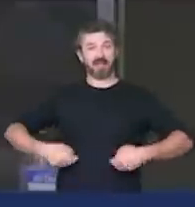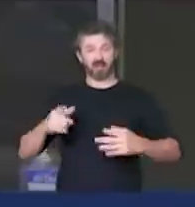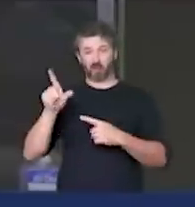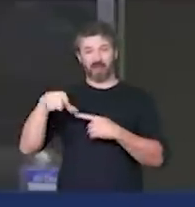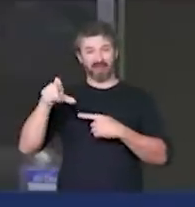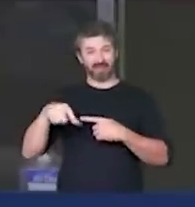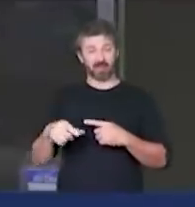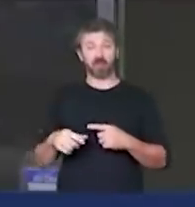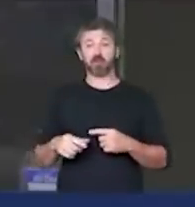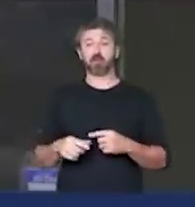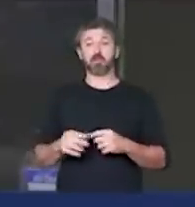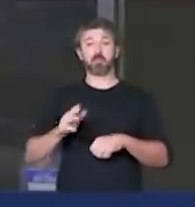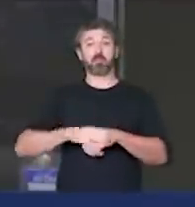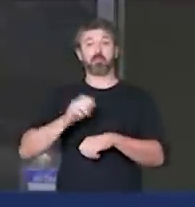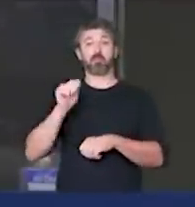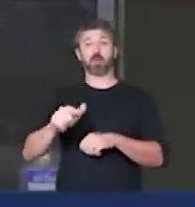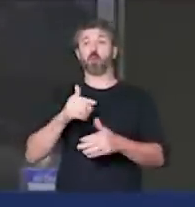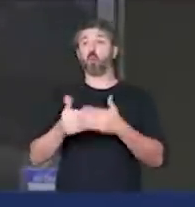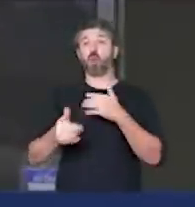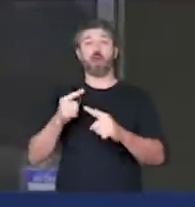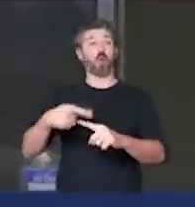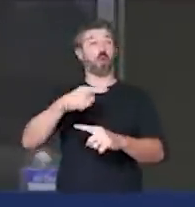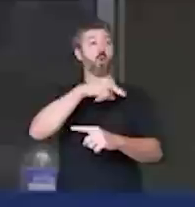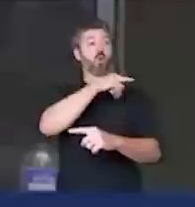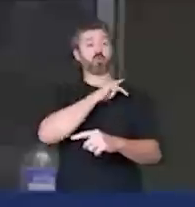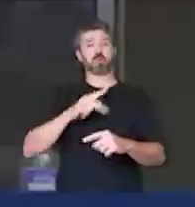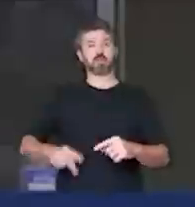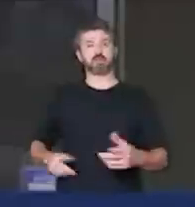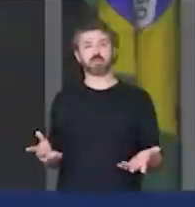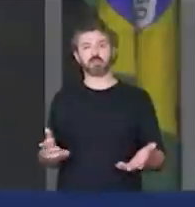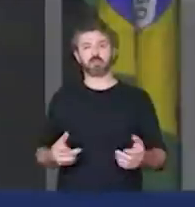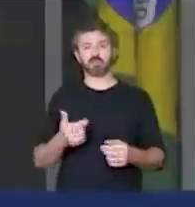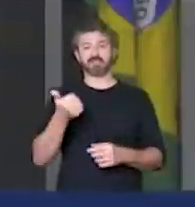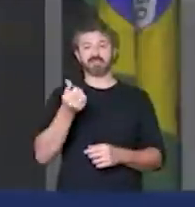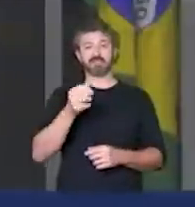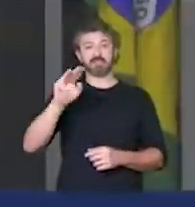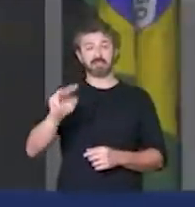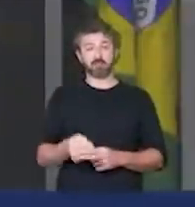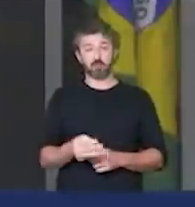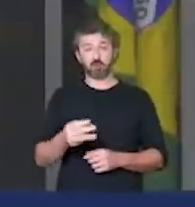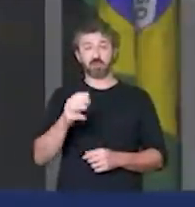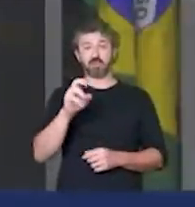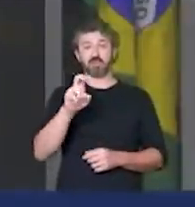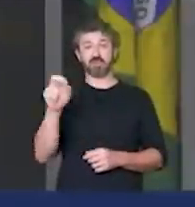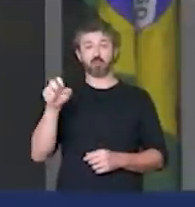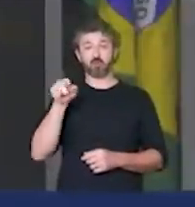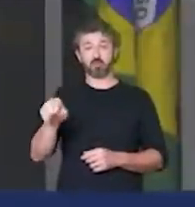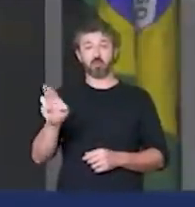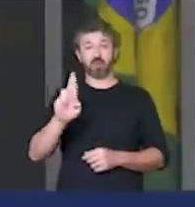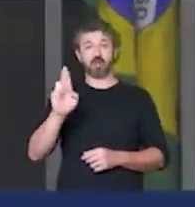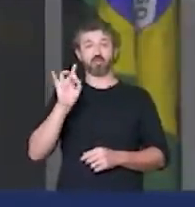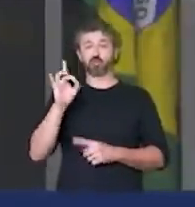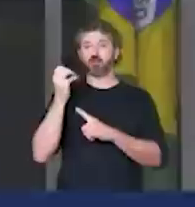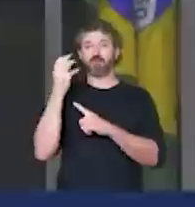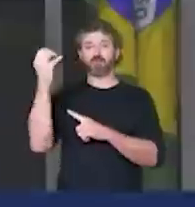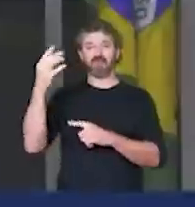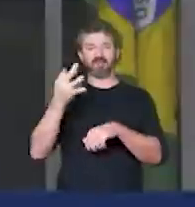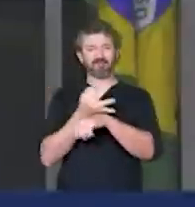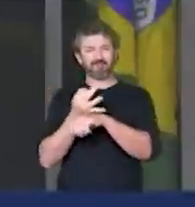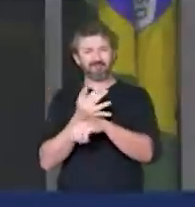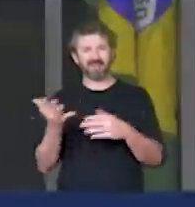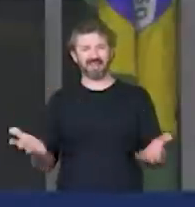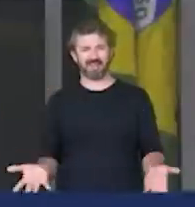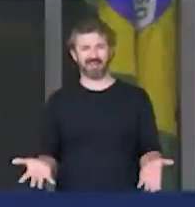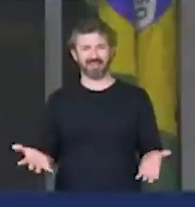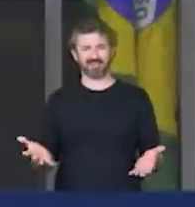corporativo mais do que todos os seus antecessores, 16 milhões e 500 mil reais só em viagem de férias